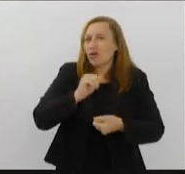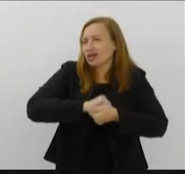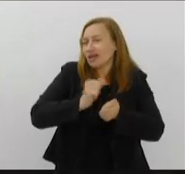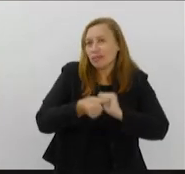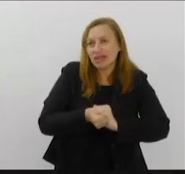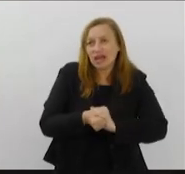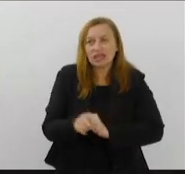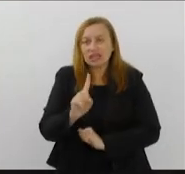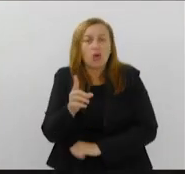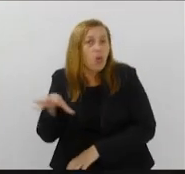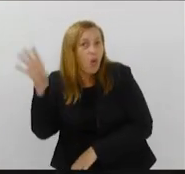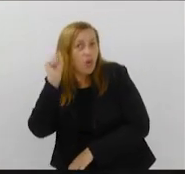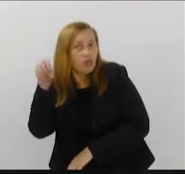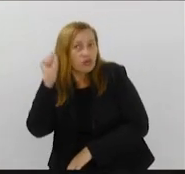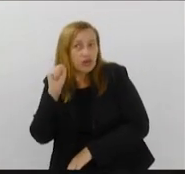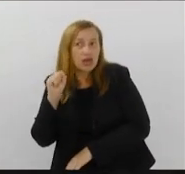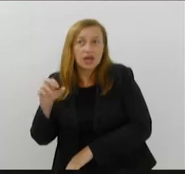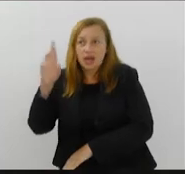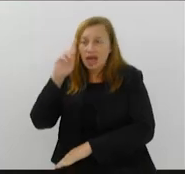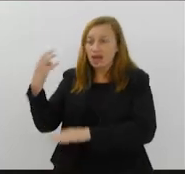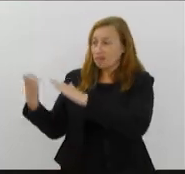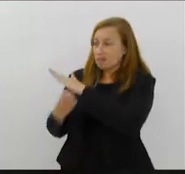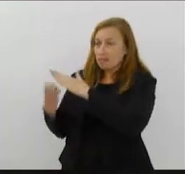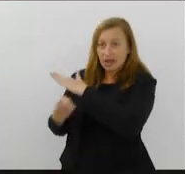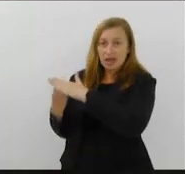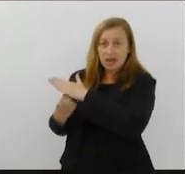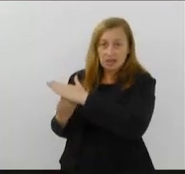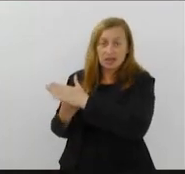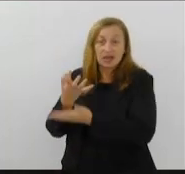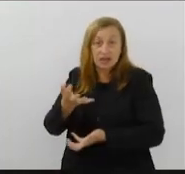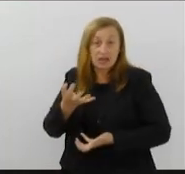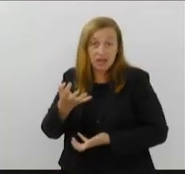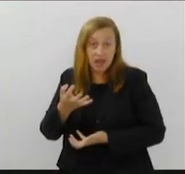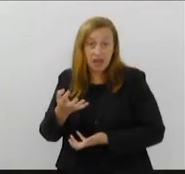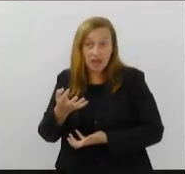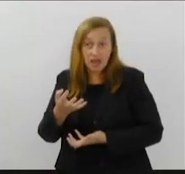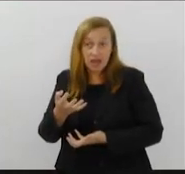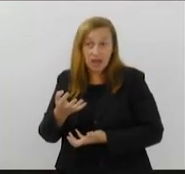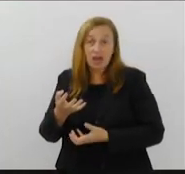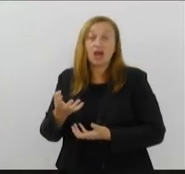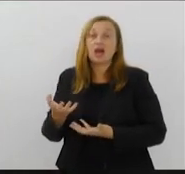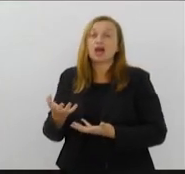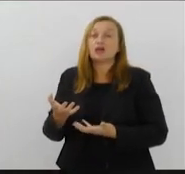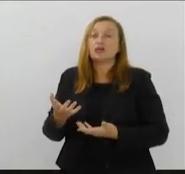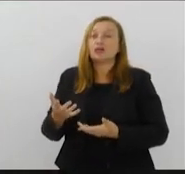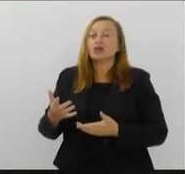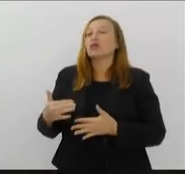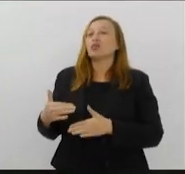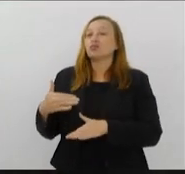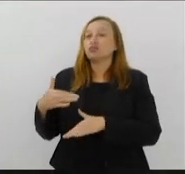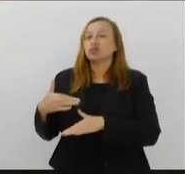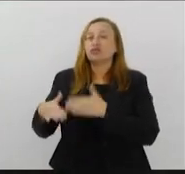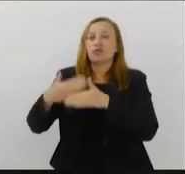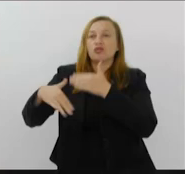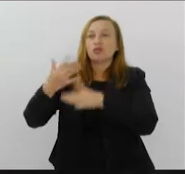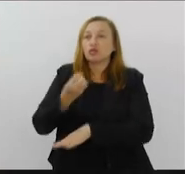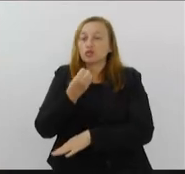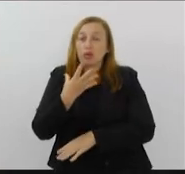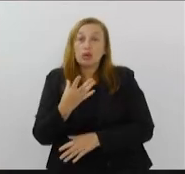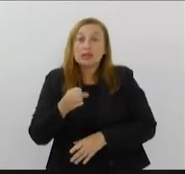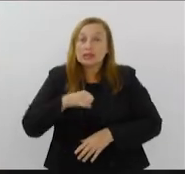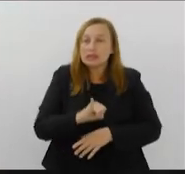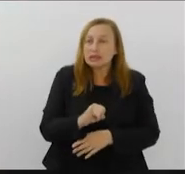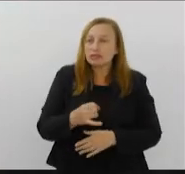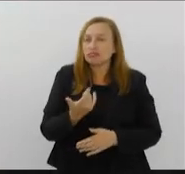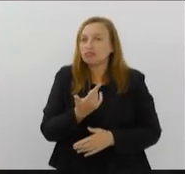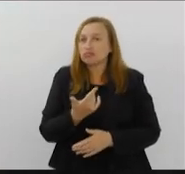ouvir a empresa, né, que quer ver retorno, e se você não consegue fazer esse jogo de pratinha acontecer de forma,